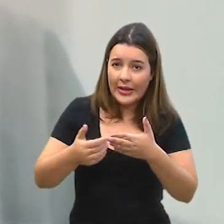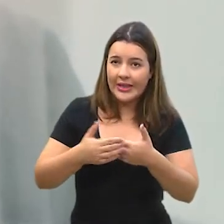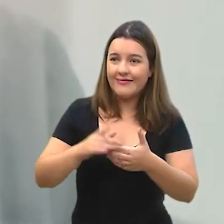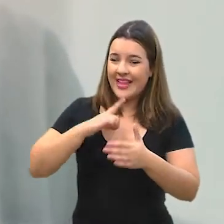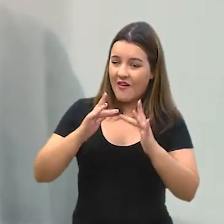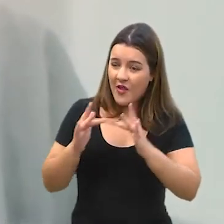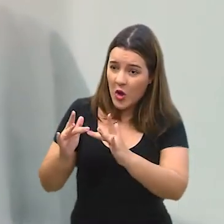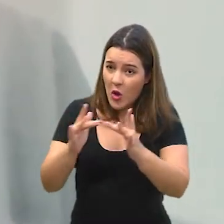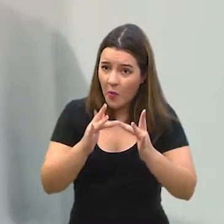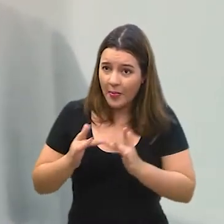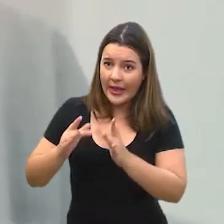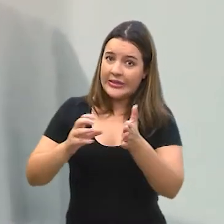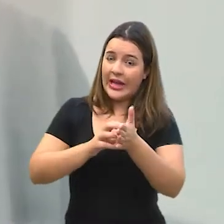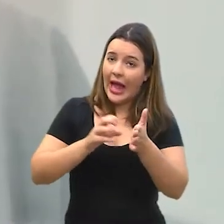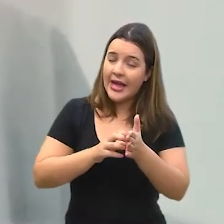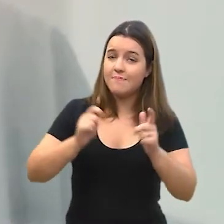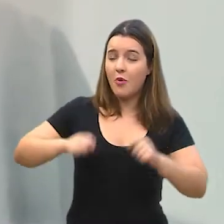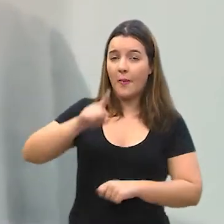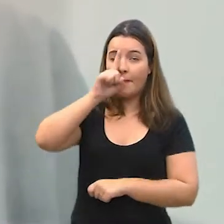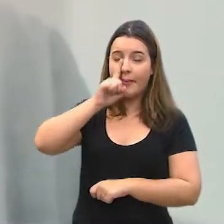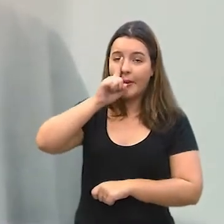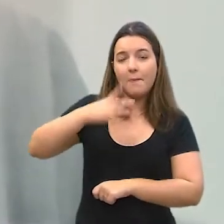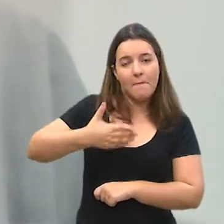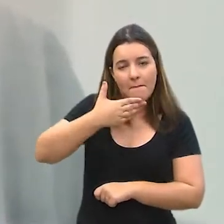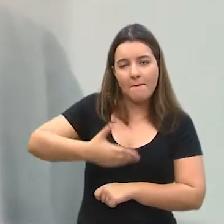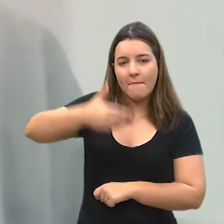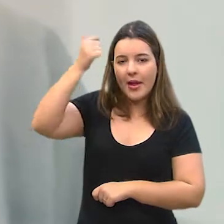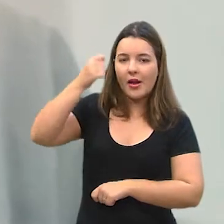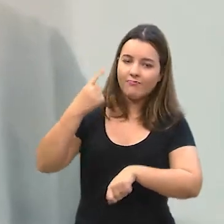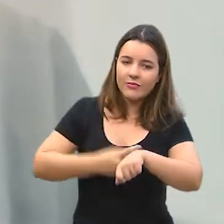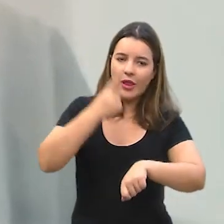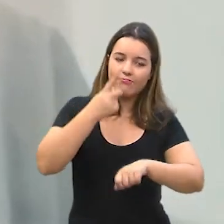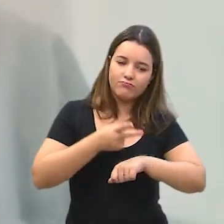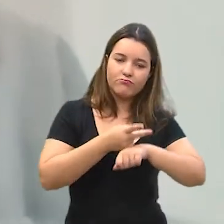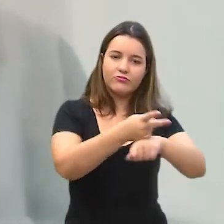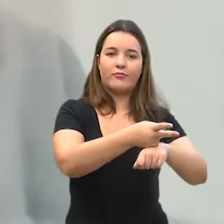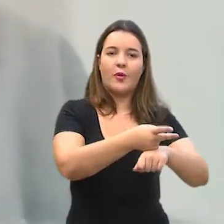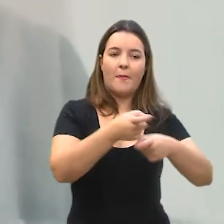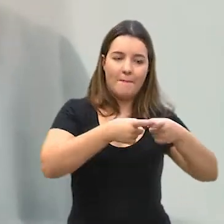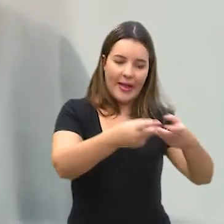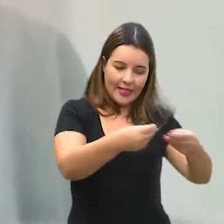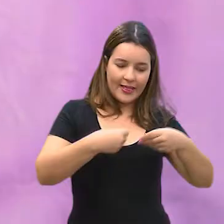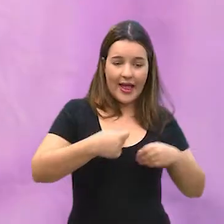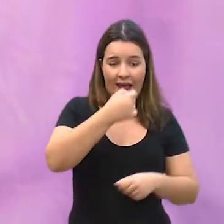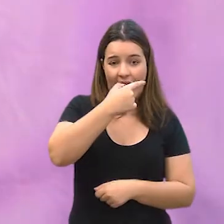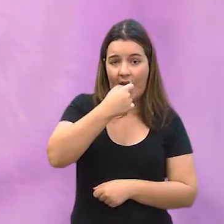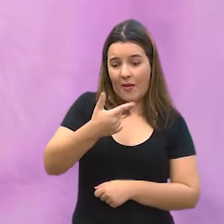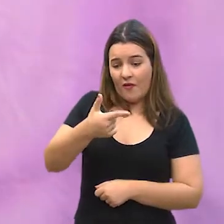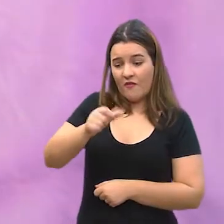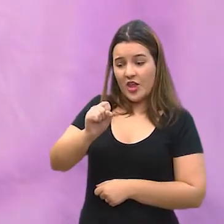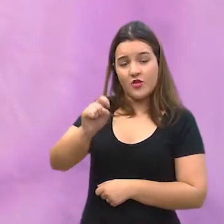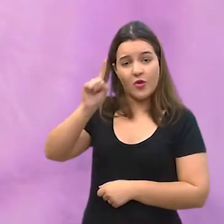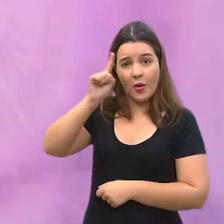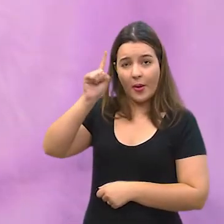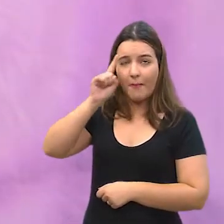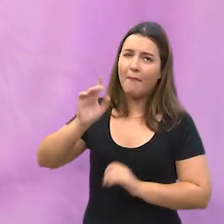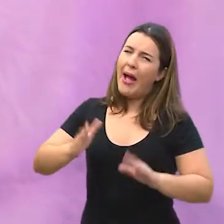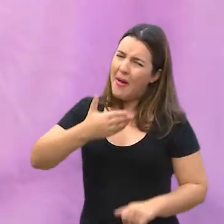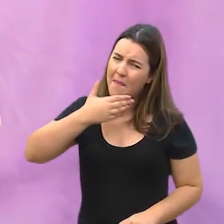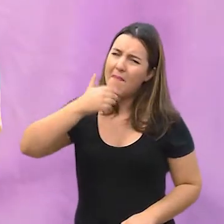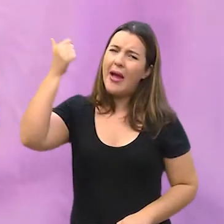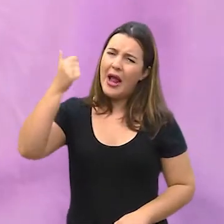HIV/AIDS? Com certeza, né? A gente sabe que não tem cura, né? A gente tem um bom controle da doença, né, com as